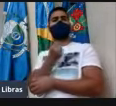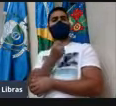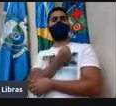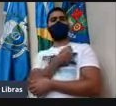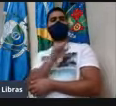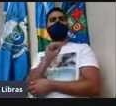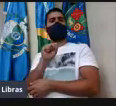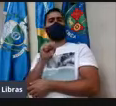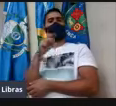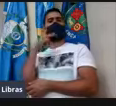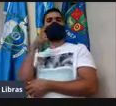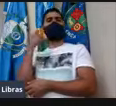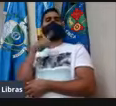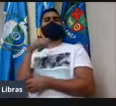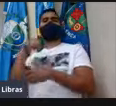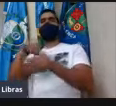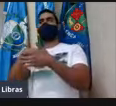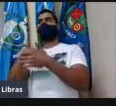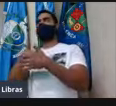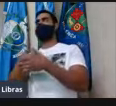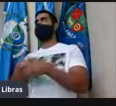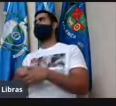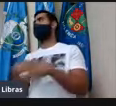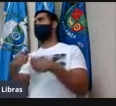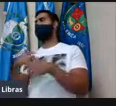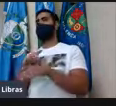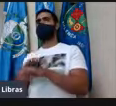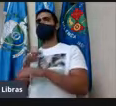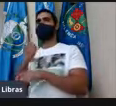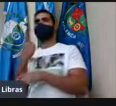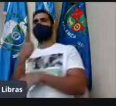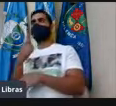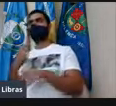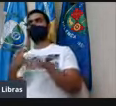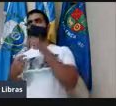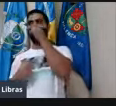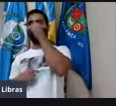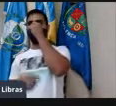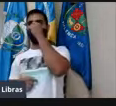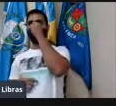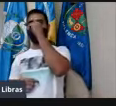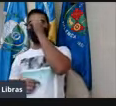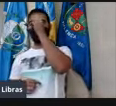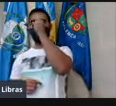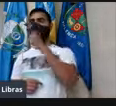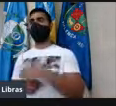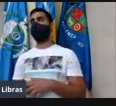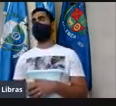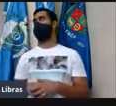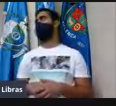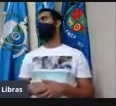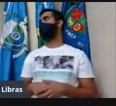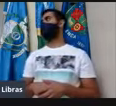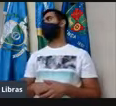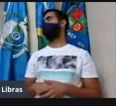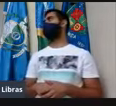não conseguimos votar. Estamos aqui em 7. Então, vamos colocar em